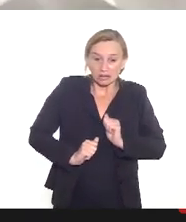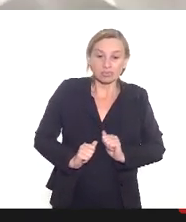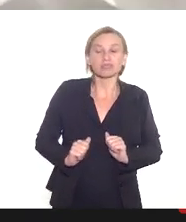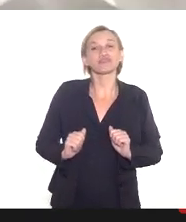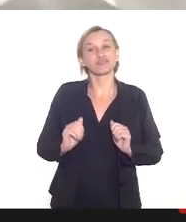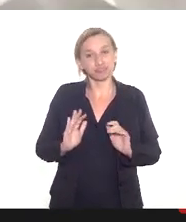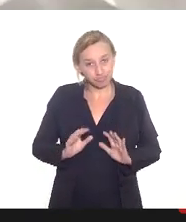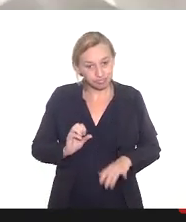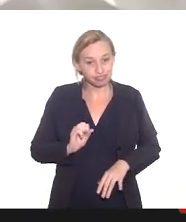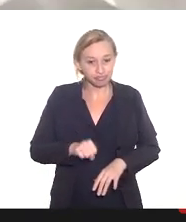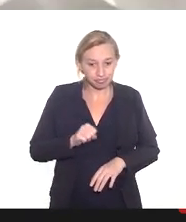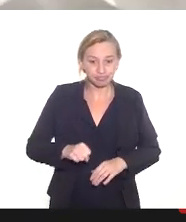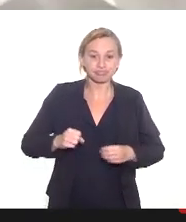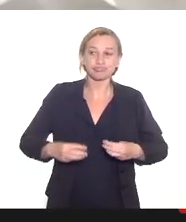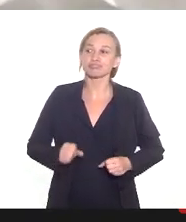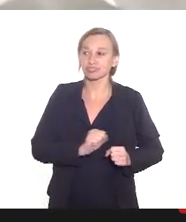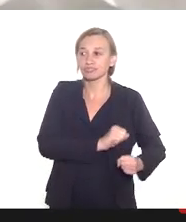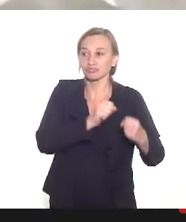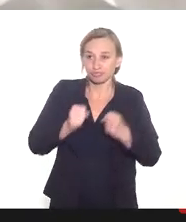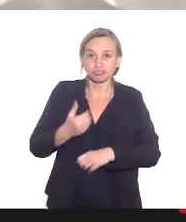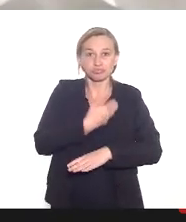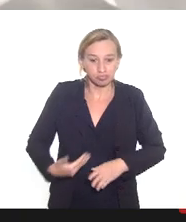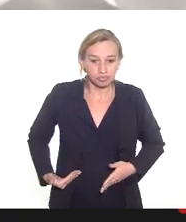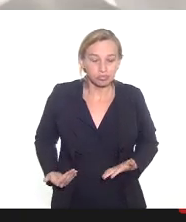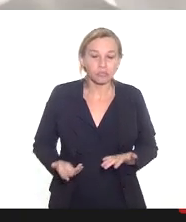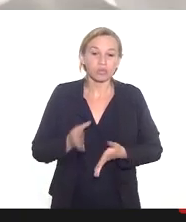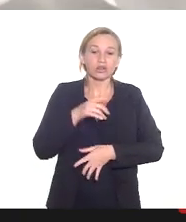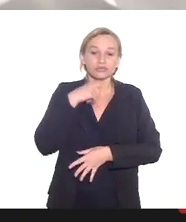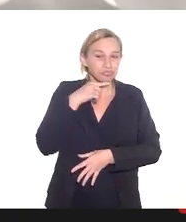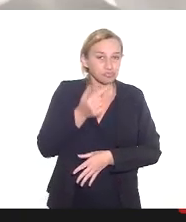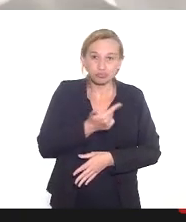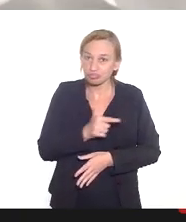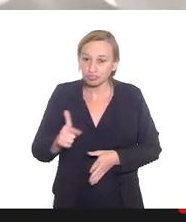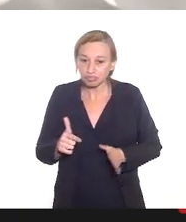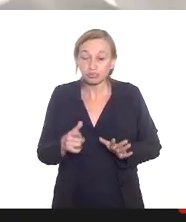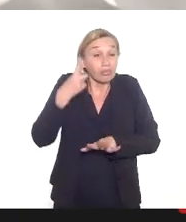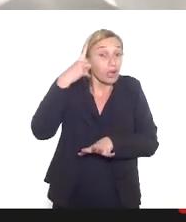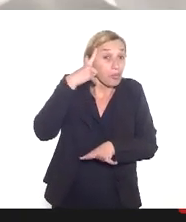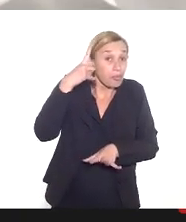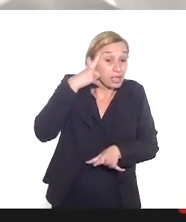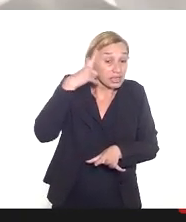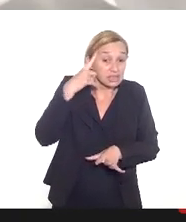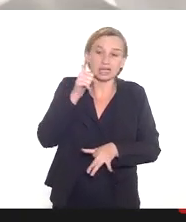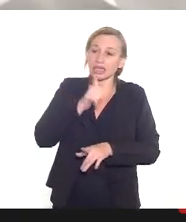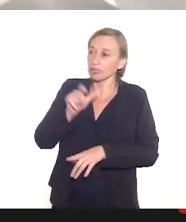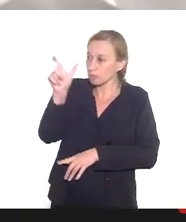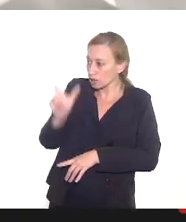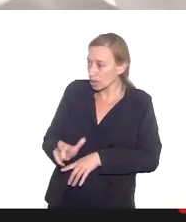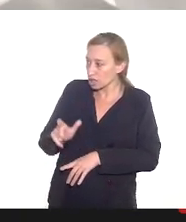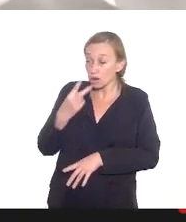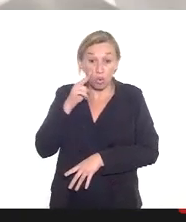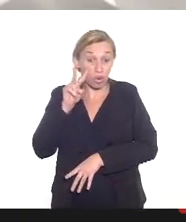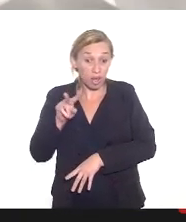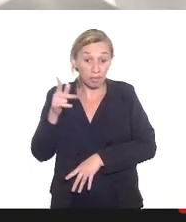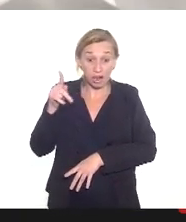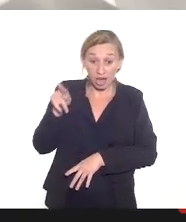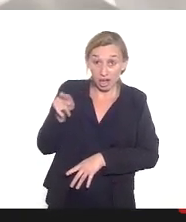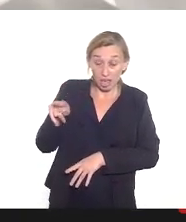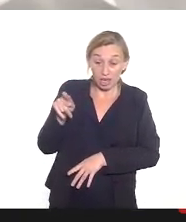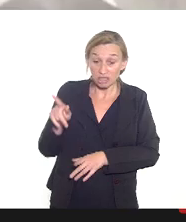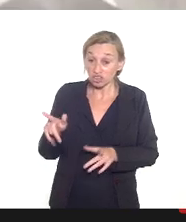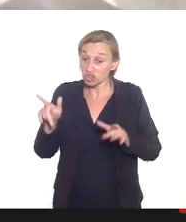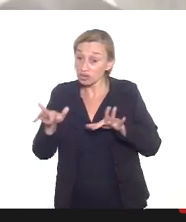e cabe sim ao poder é sem dúvida nenhuma pensar nessa mulher e olhar para ela